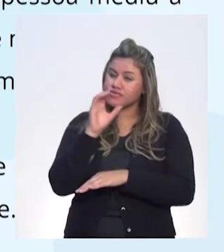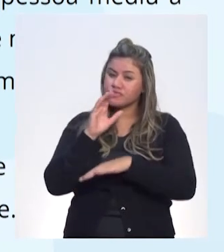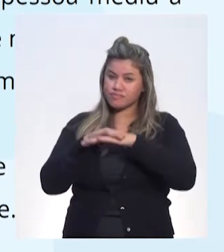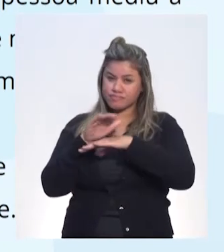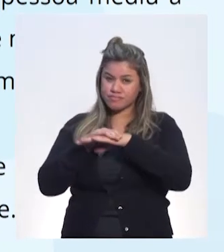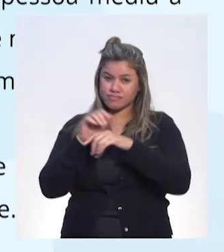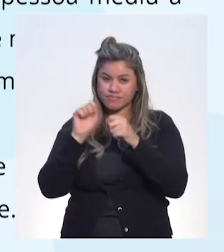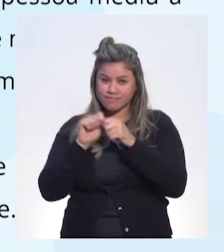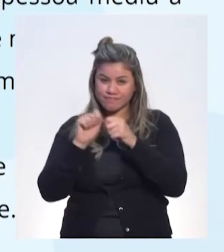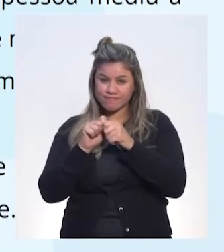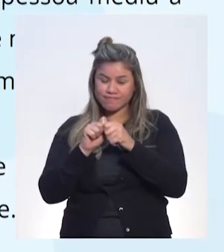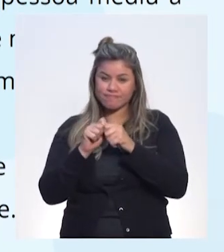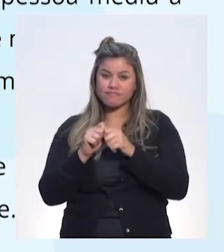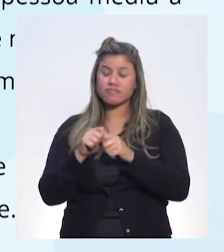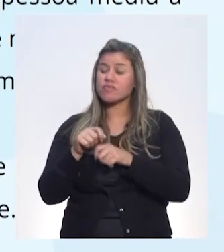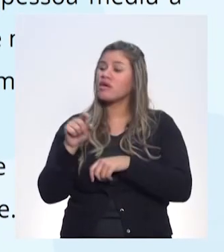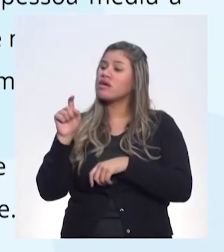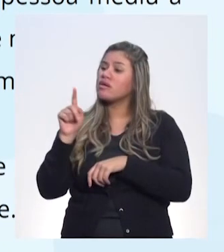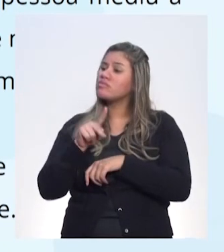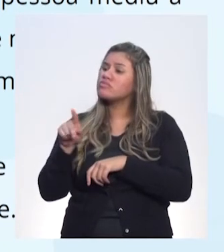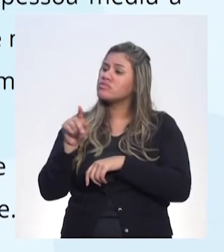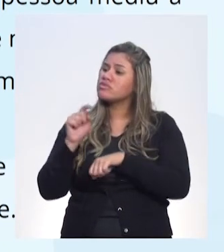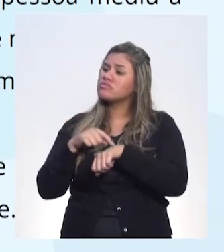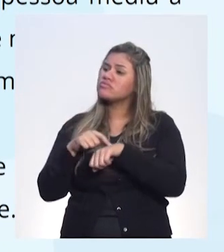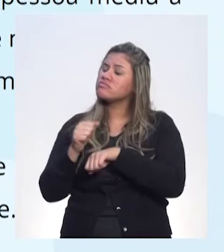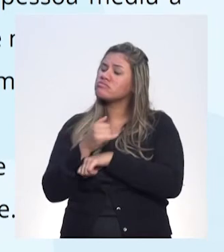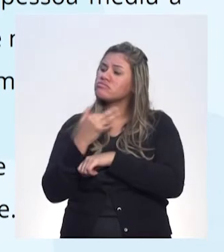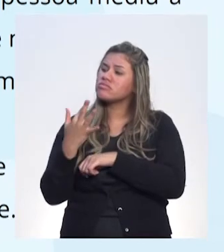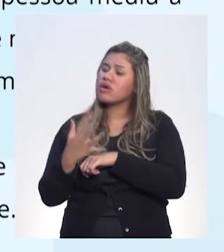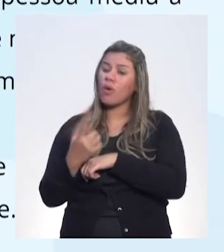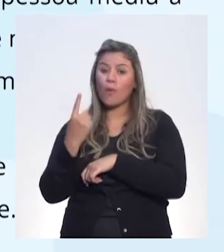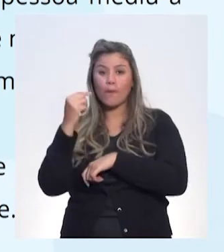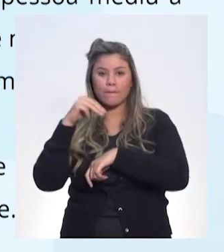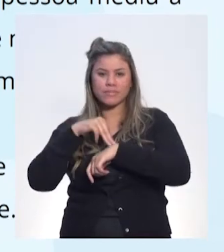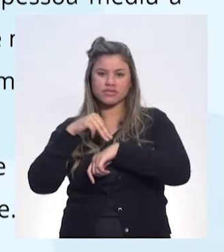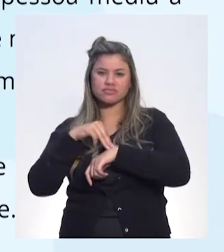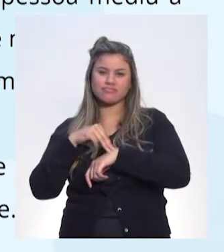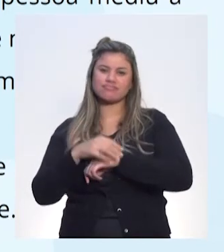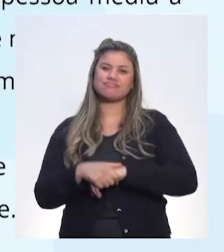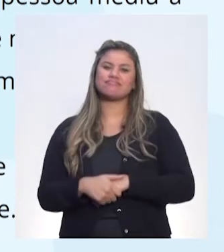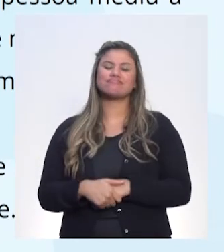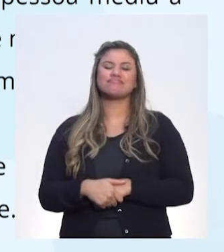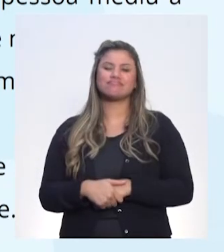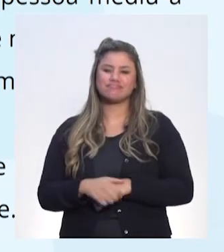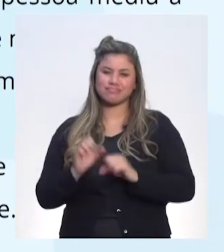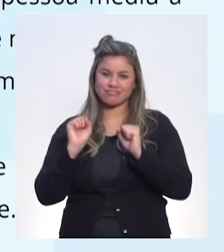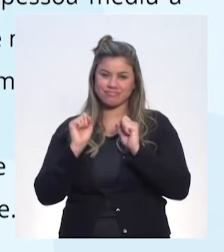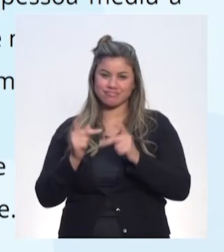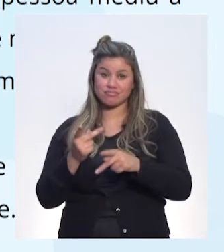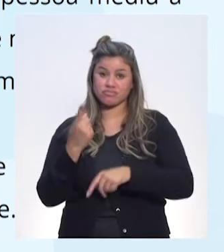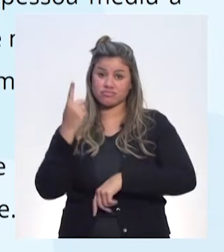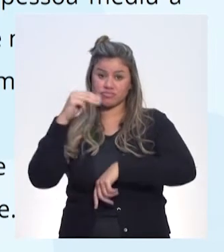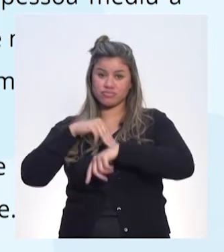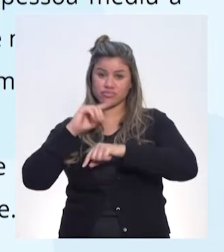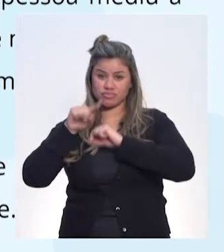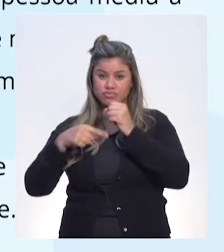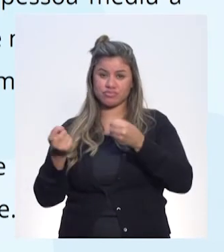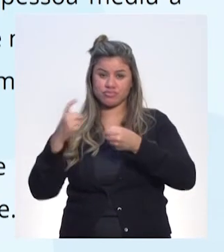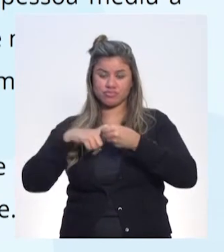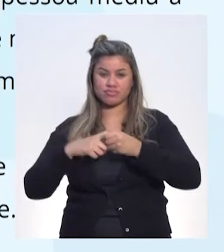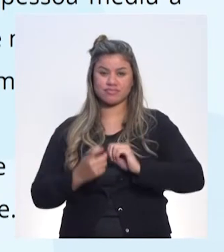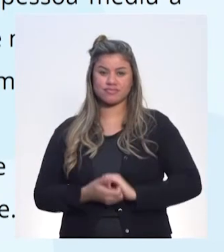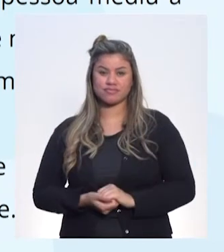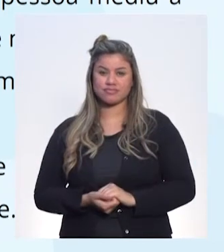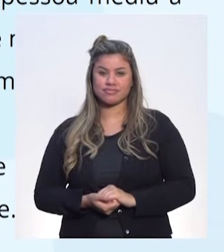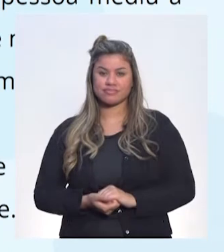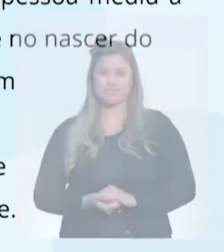resolver? Professora Roberta, quanto tempo para o chat? Eles têm 1 minuto, professora Inês. Muito bem, pessoal. 1 minuto e voltamos.